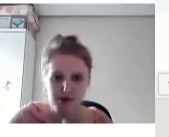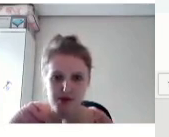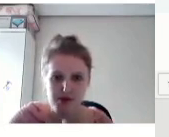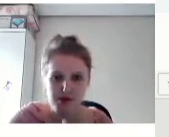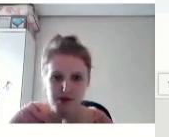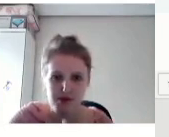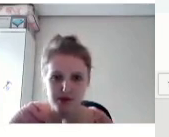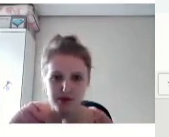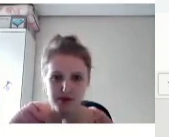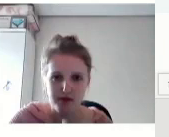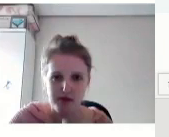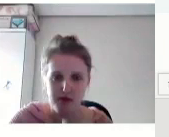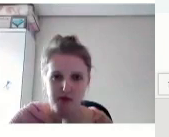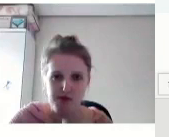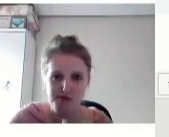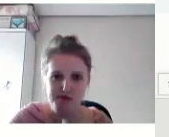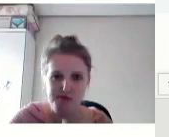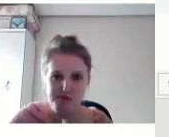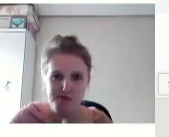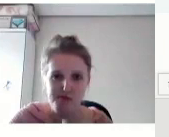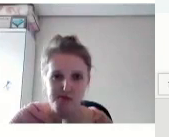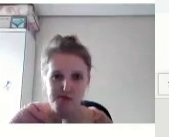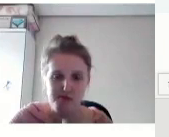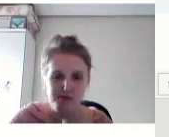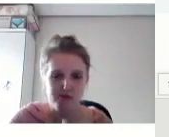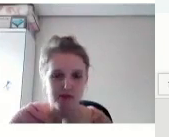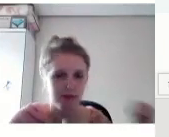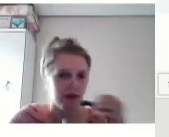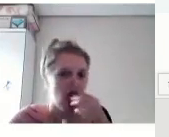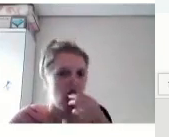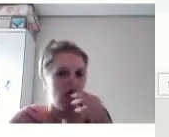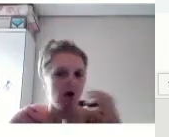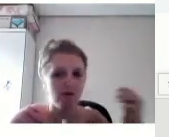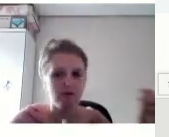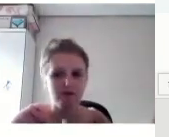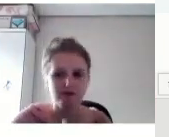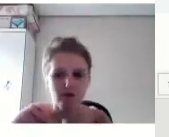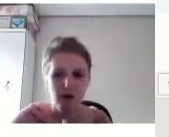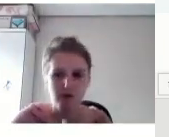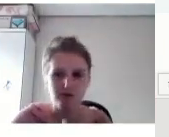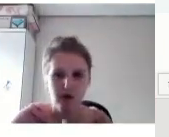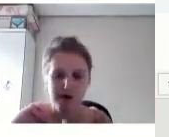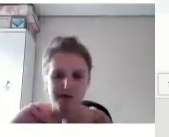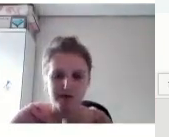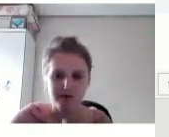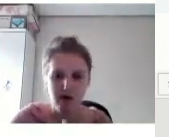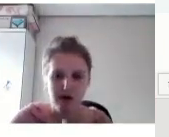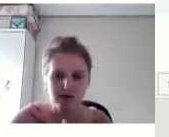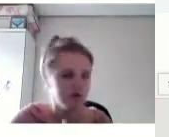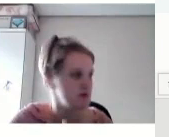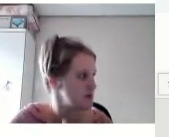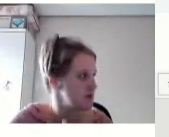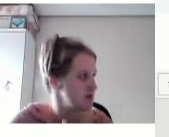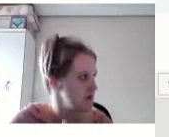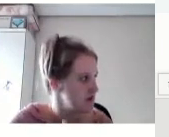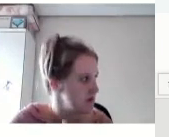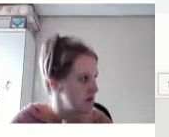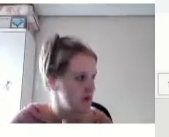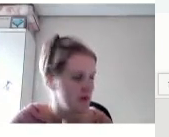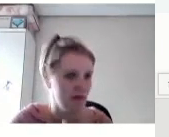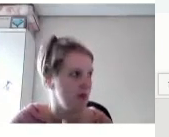a densidade hamiltoniana do campo de Schrödinger, ela só depende do campo de Schrödinger, né, e o